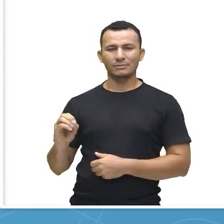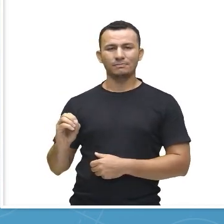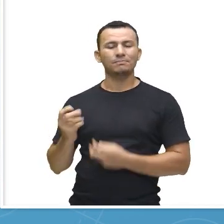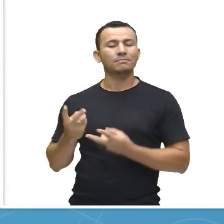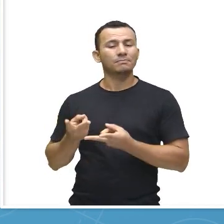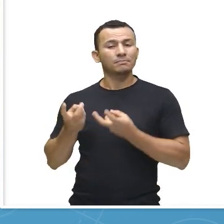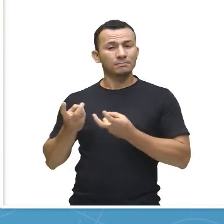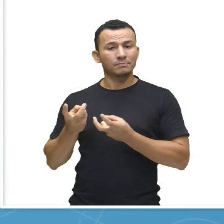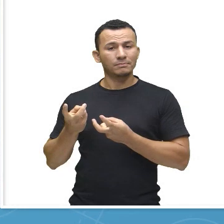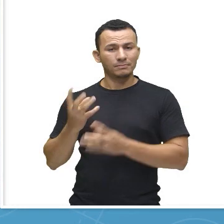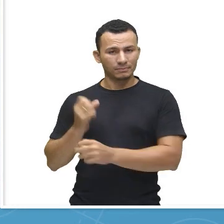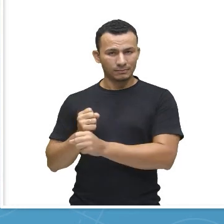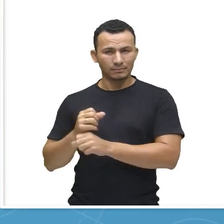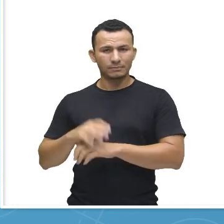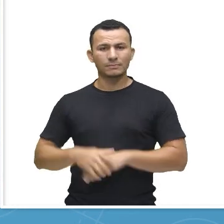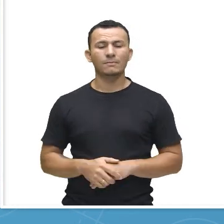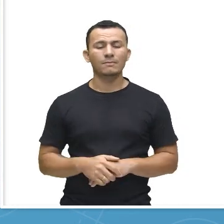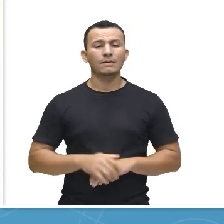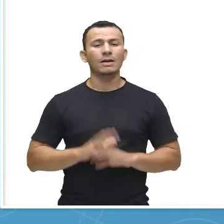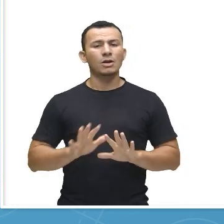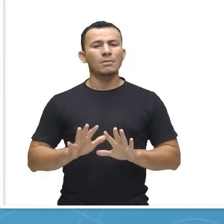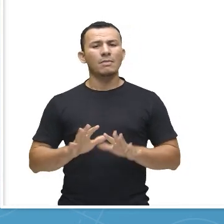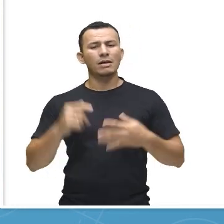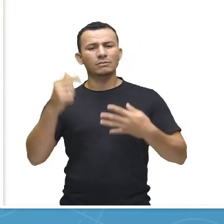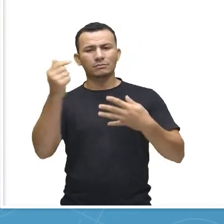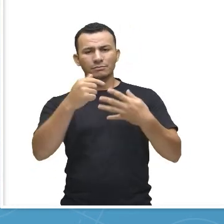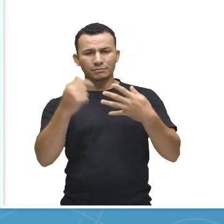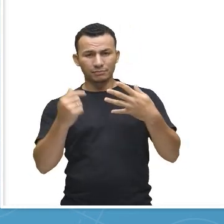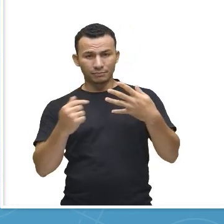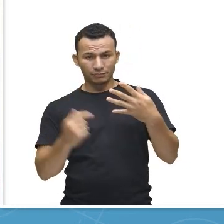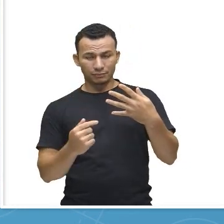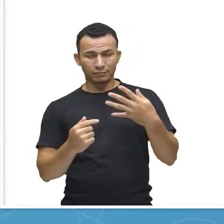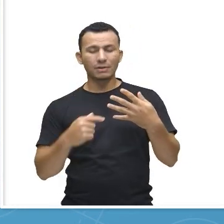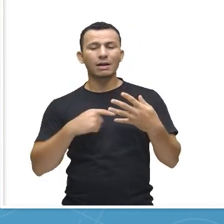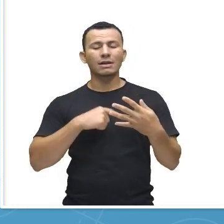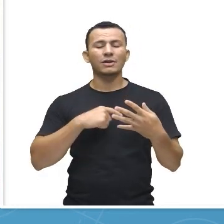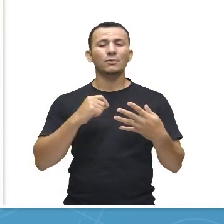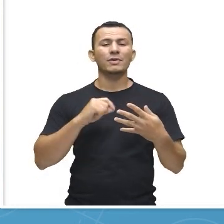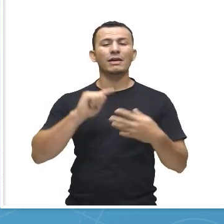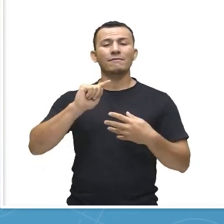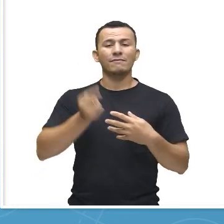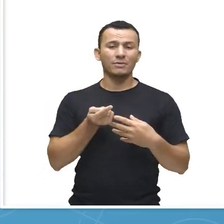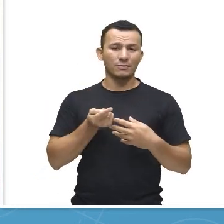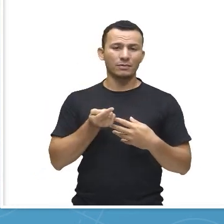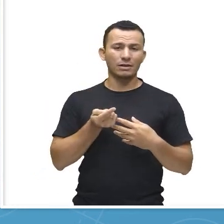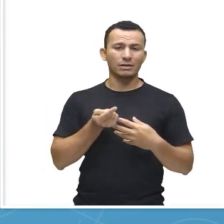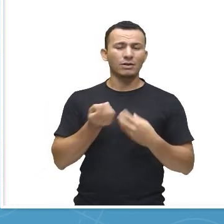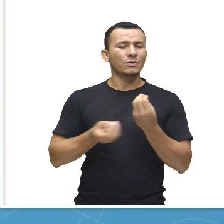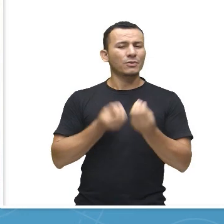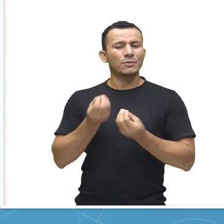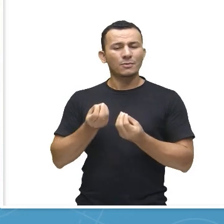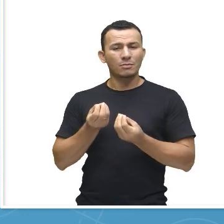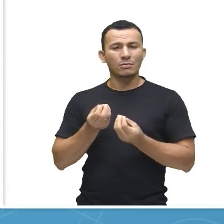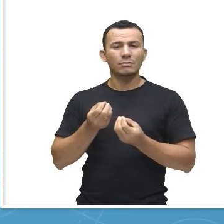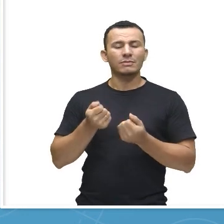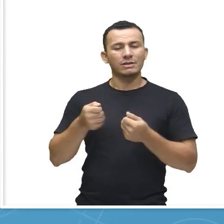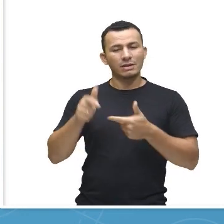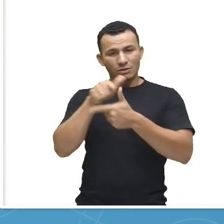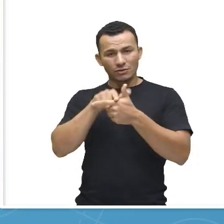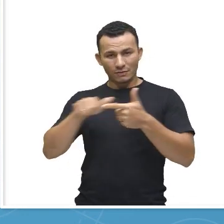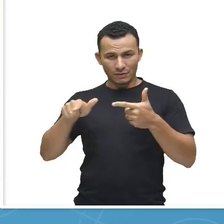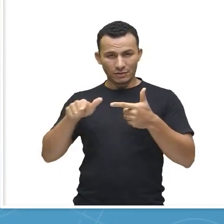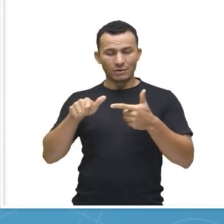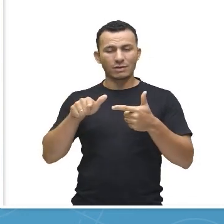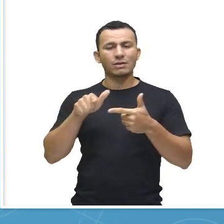54 sobre 10. Só que as alternativas estão em número decimal também. O que a gente precisa fazer? Dividir 54